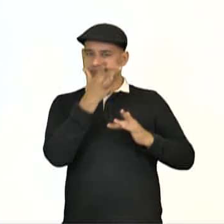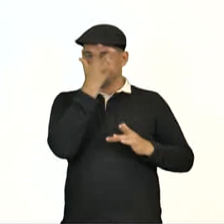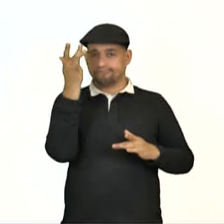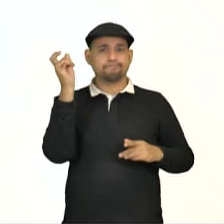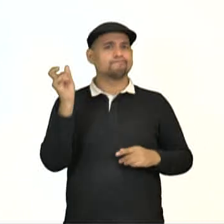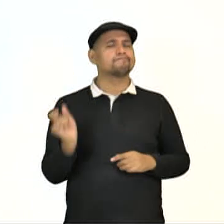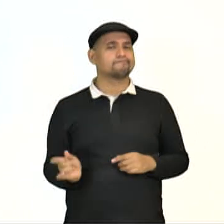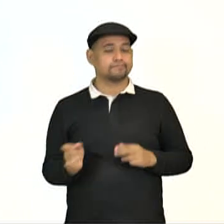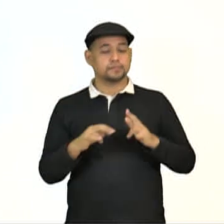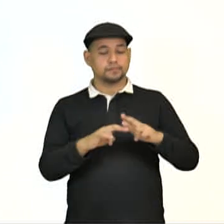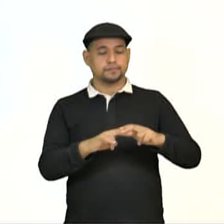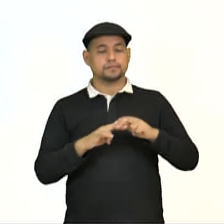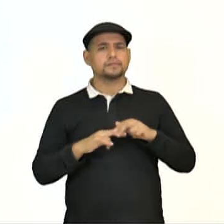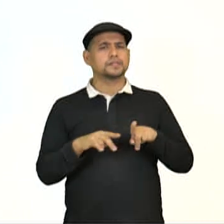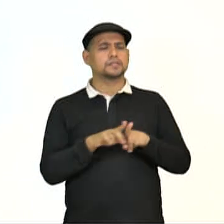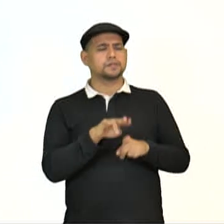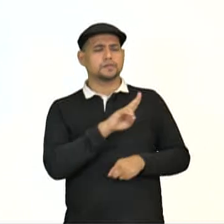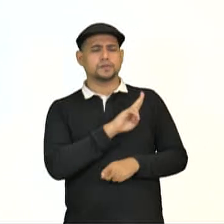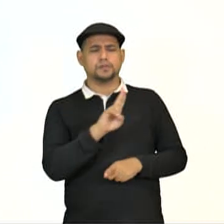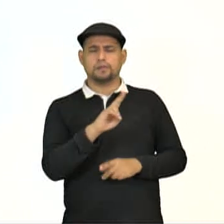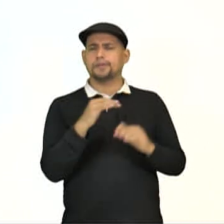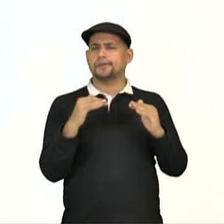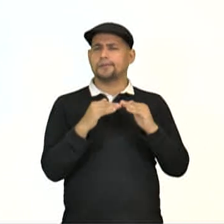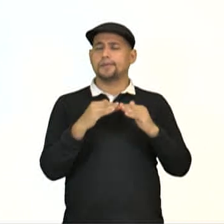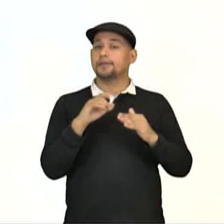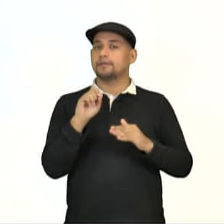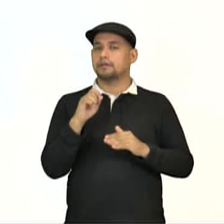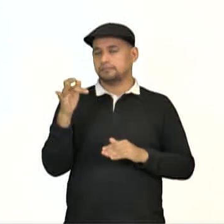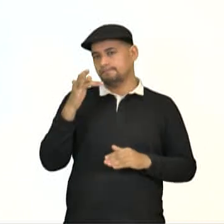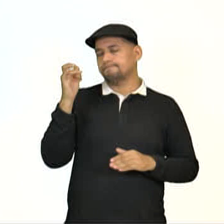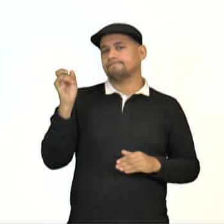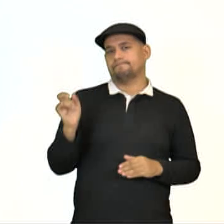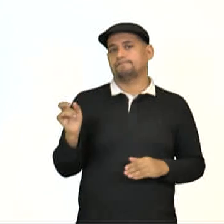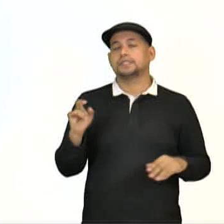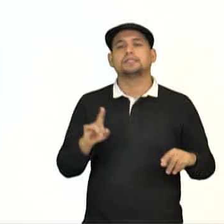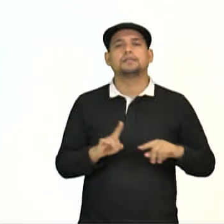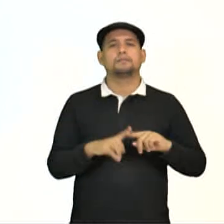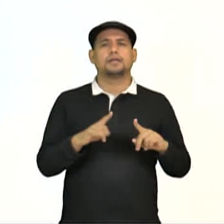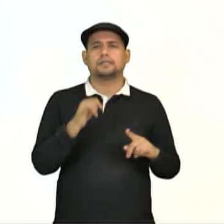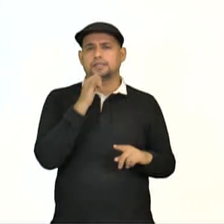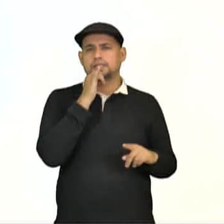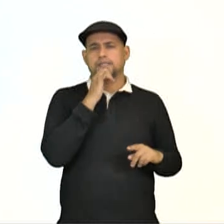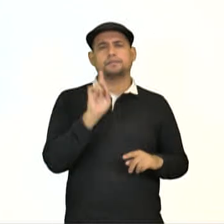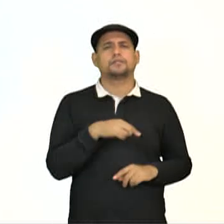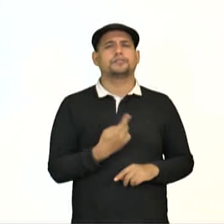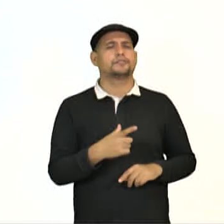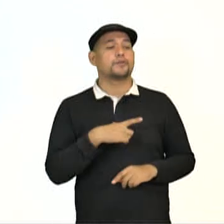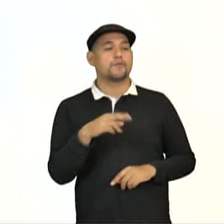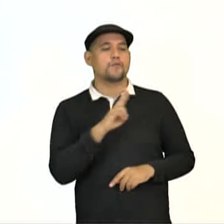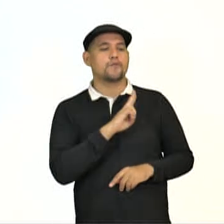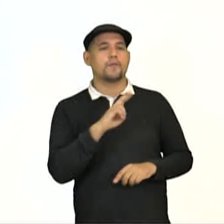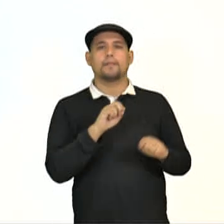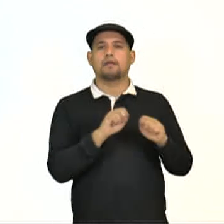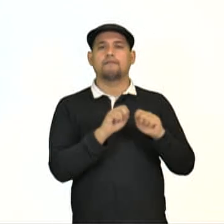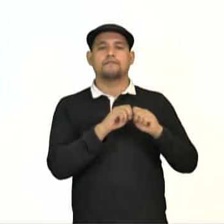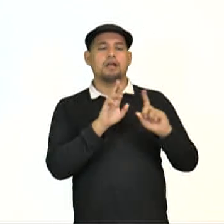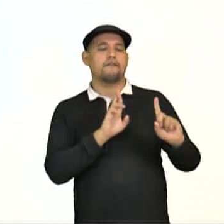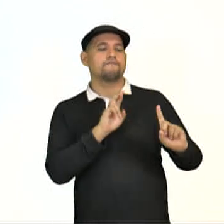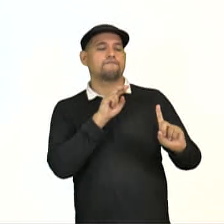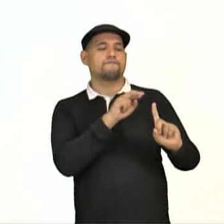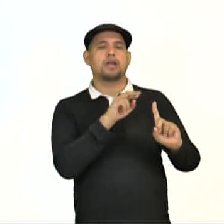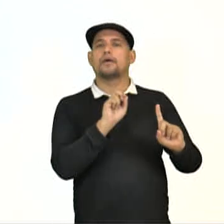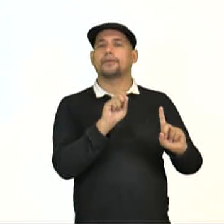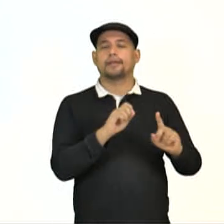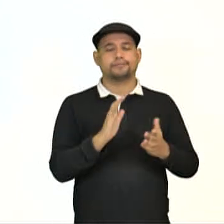outros. Portanto, esse nome combina com sua personalidade, né? Então, nós temos um nome que faz referência